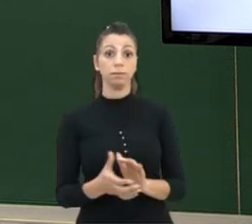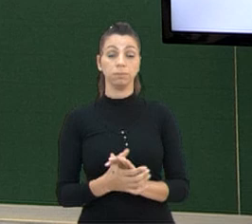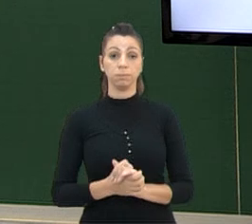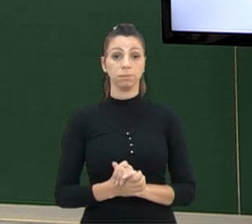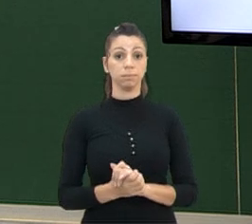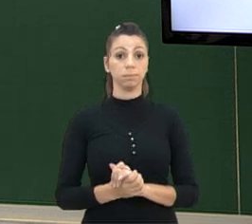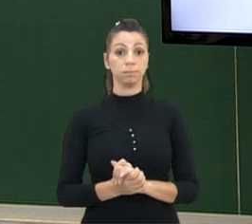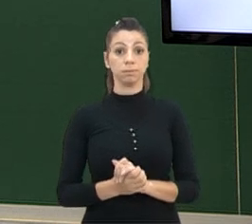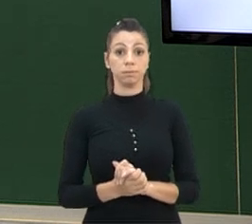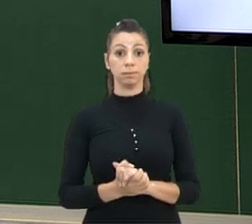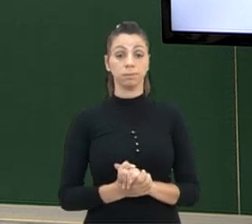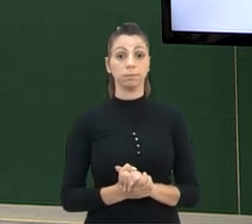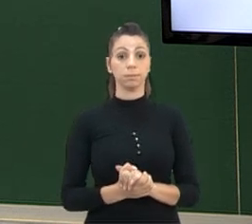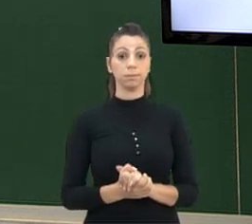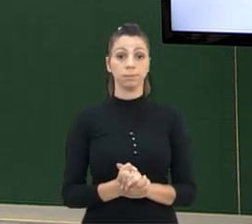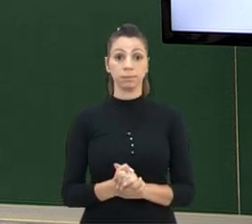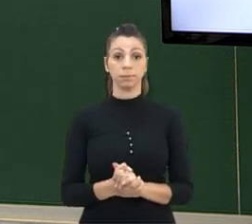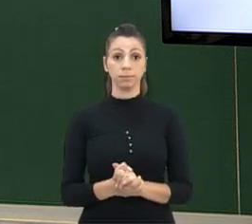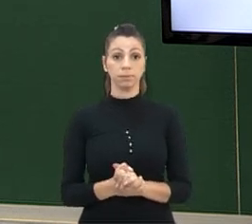Um x,